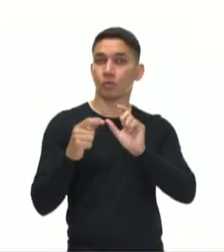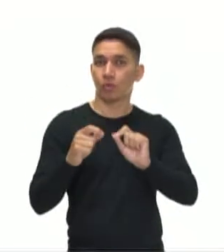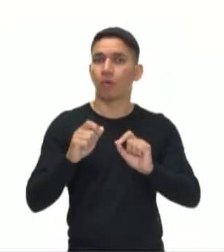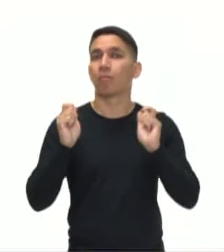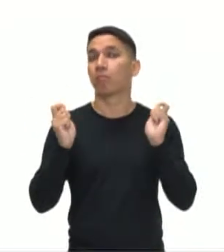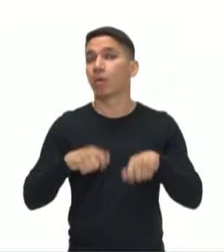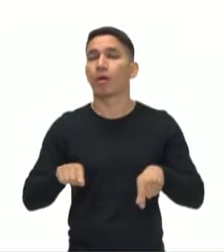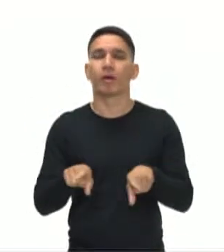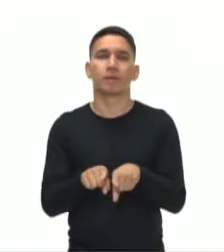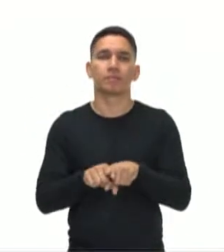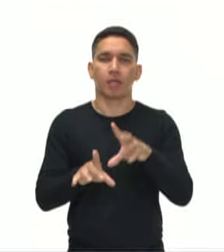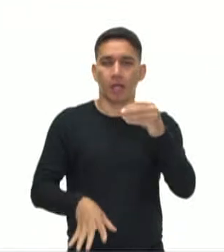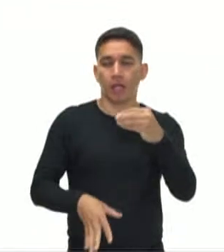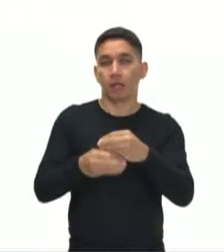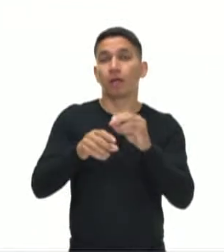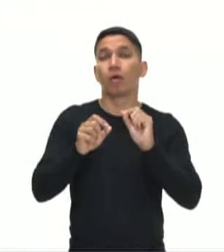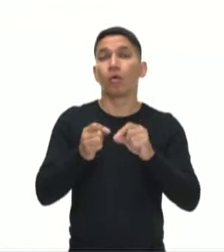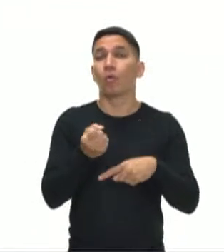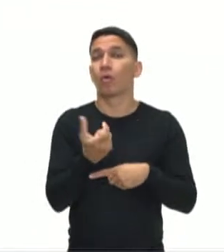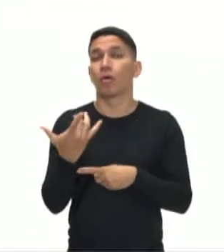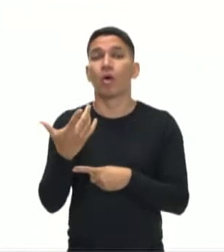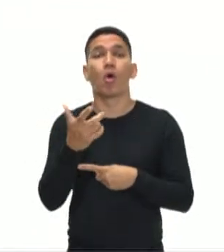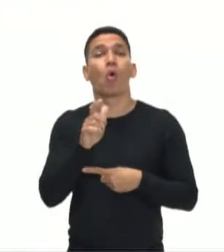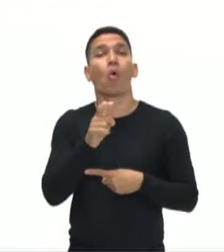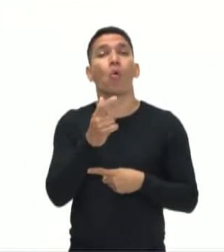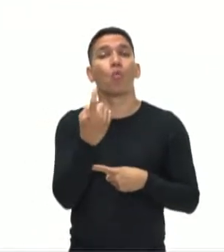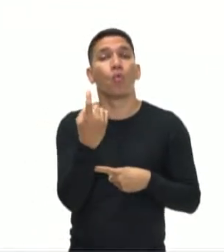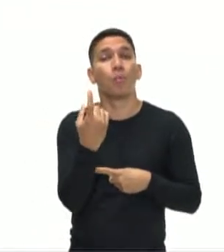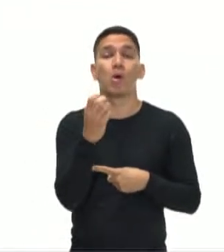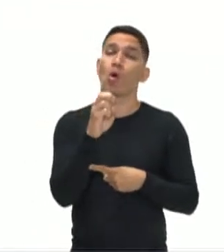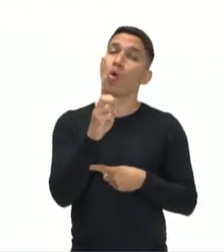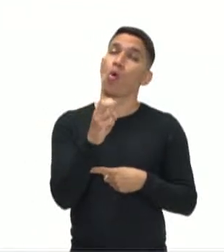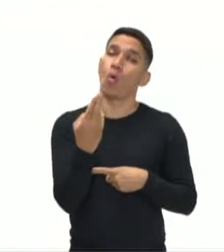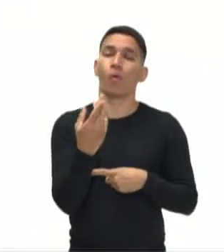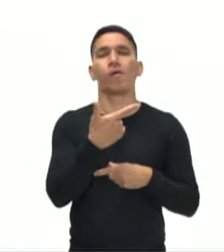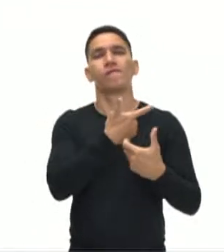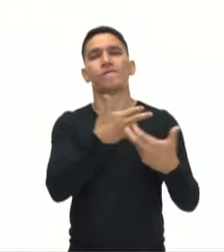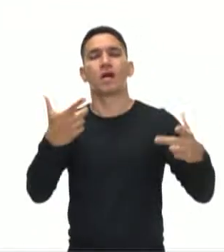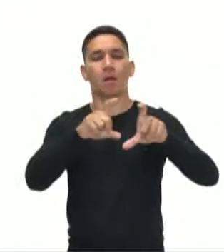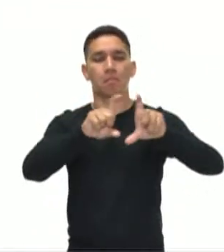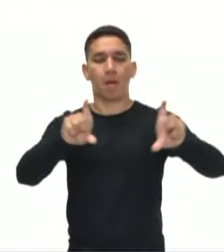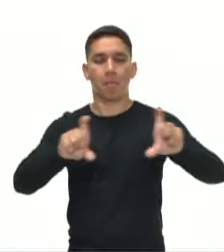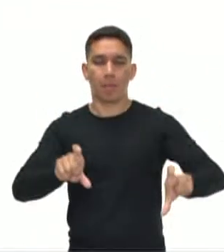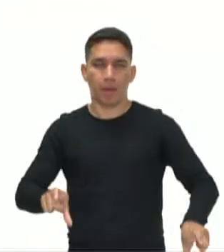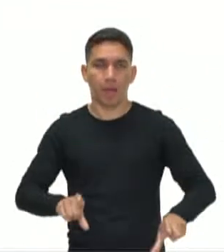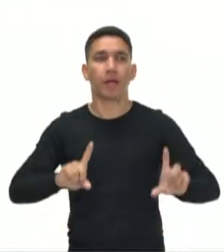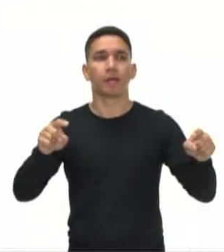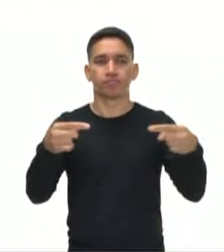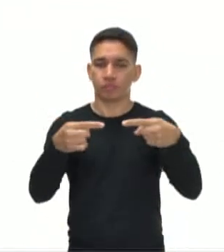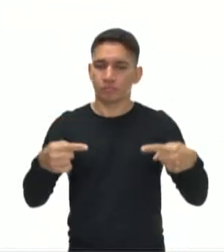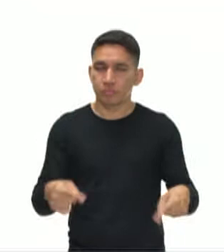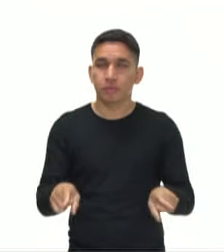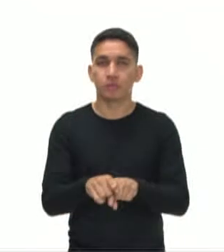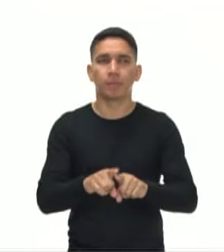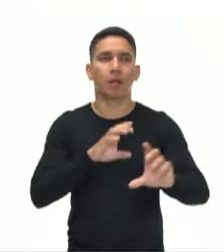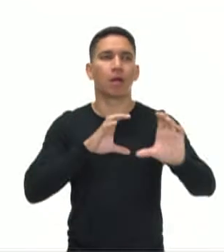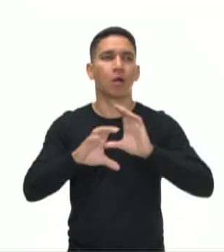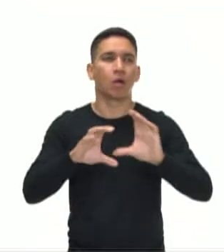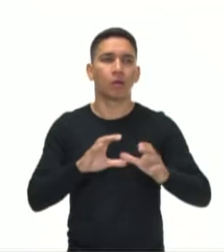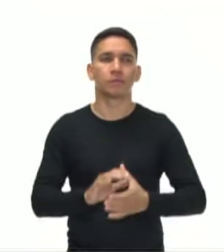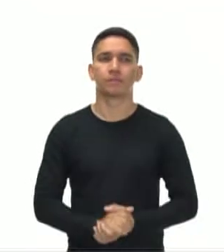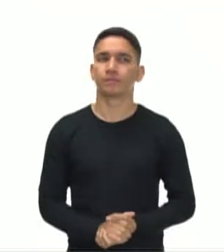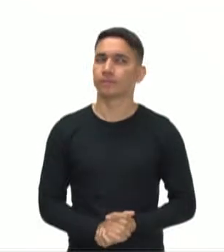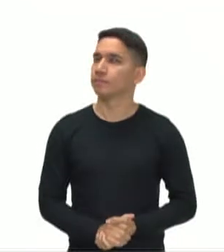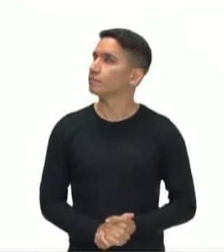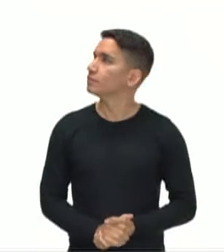estar constituída por uma ou várias orações. Além disso, sequência com valor comunicativo,